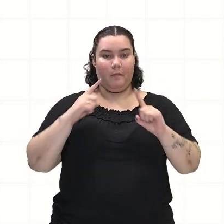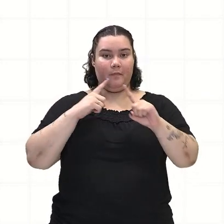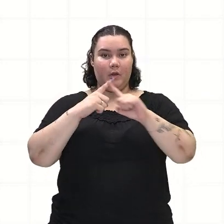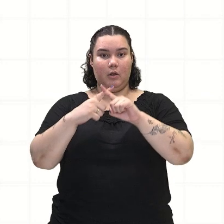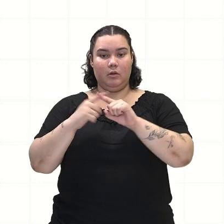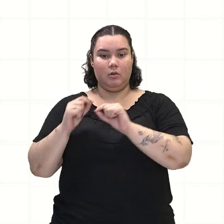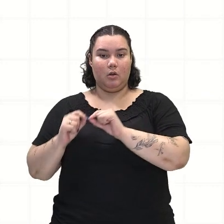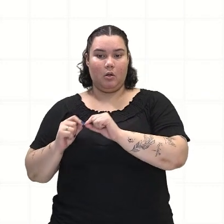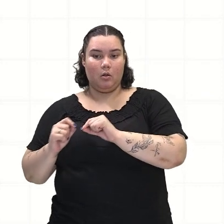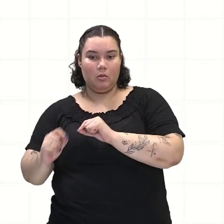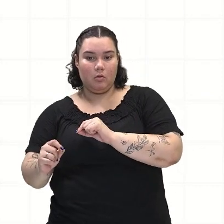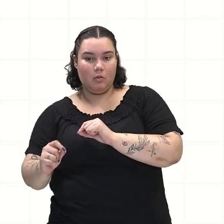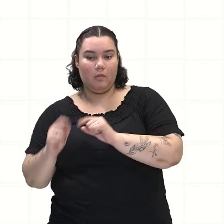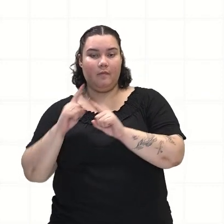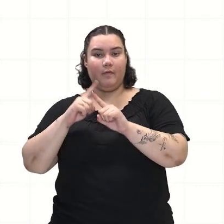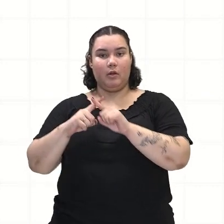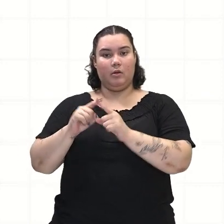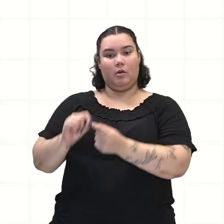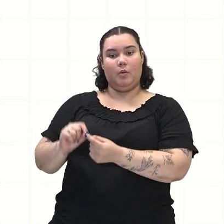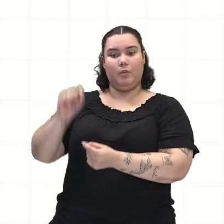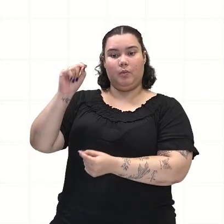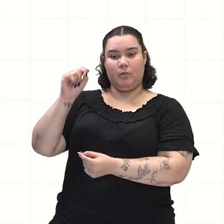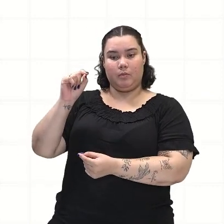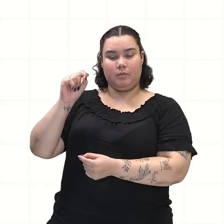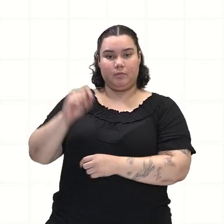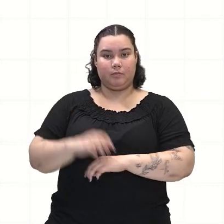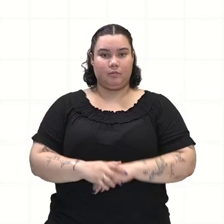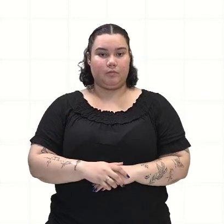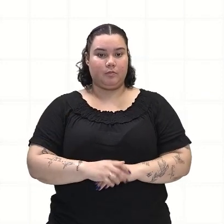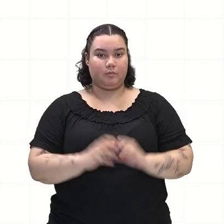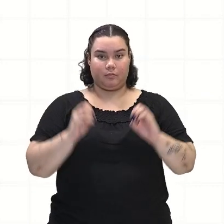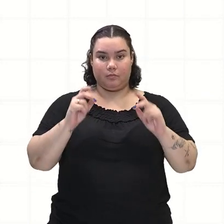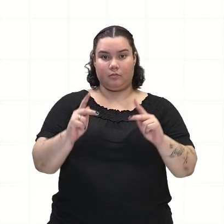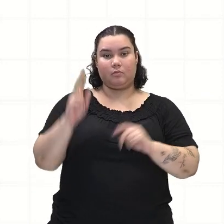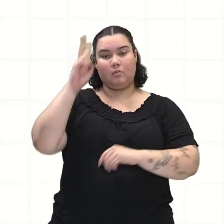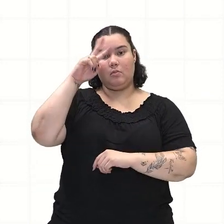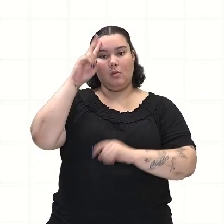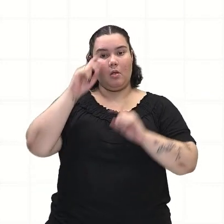largura vezes a altura. Lembrando que